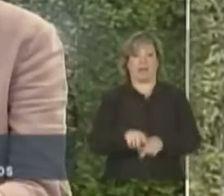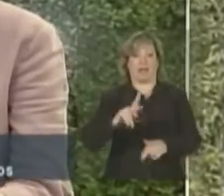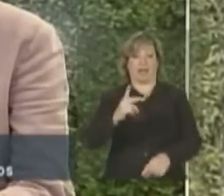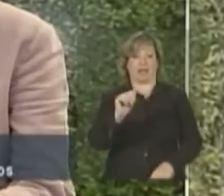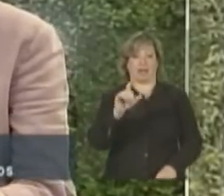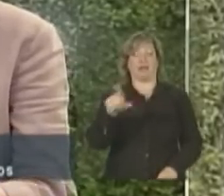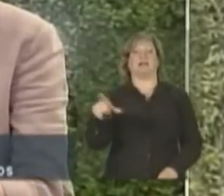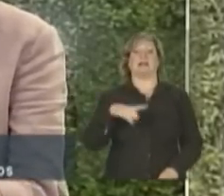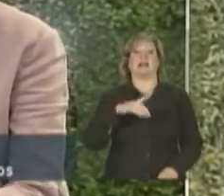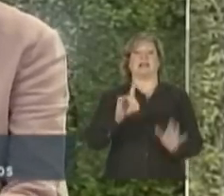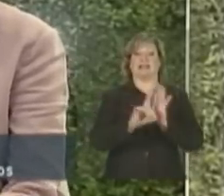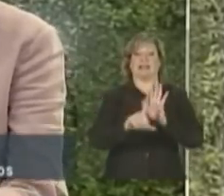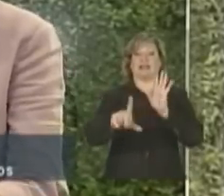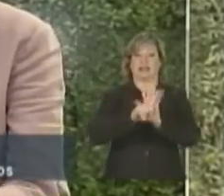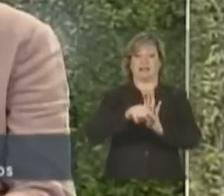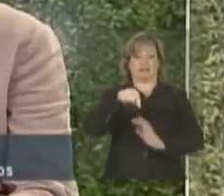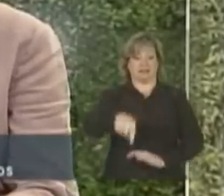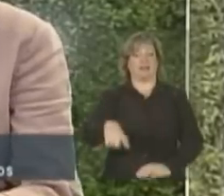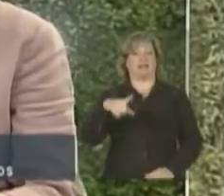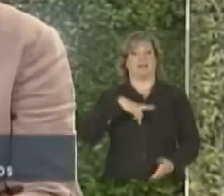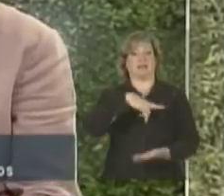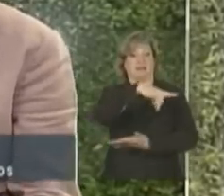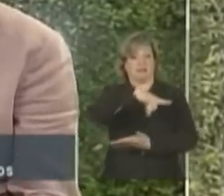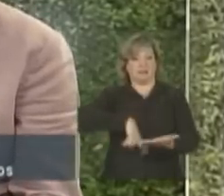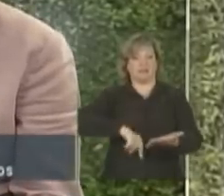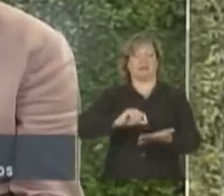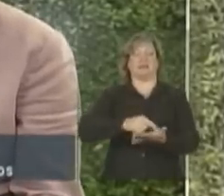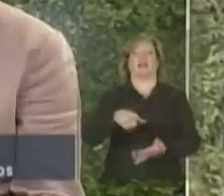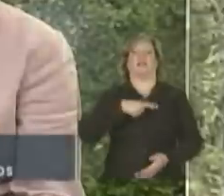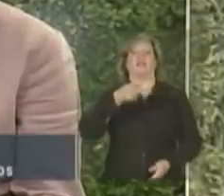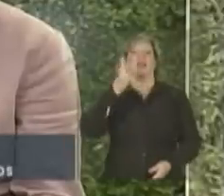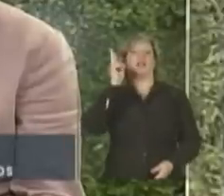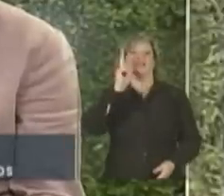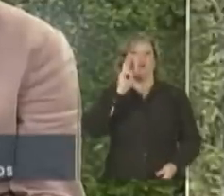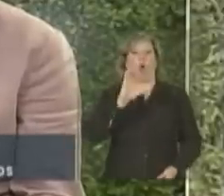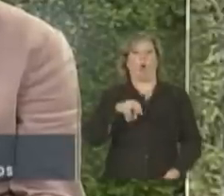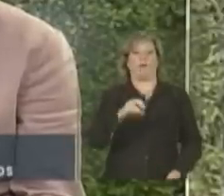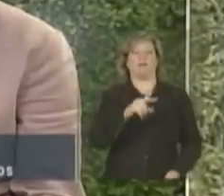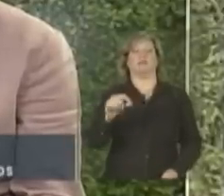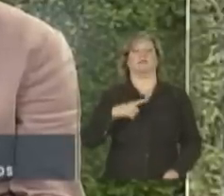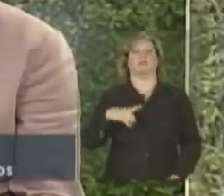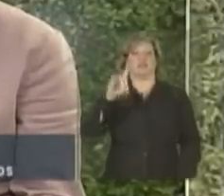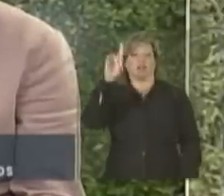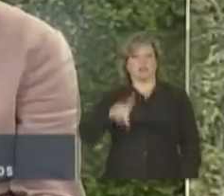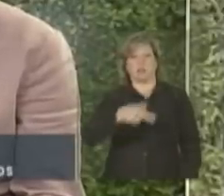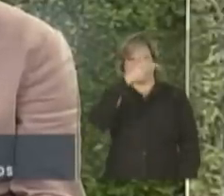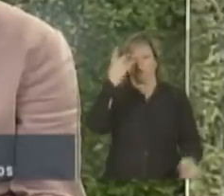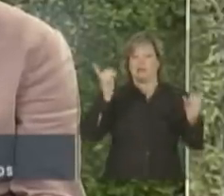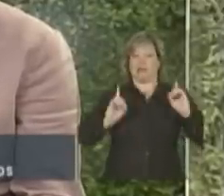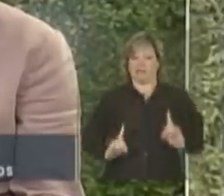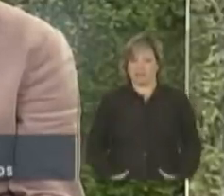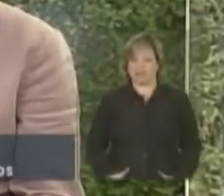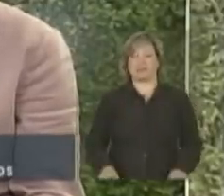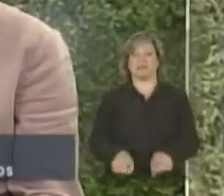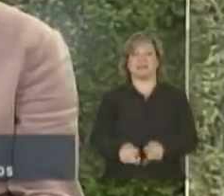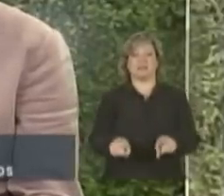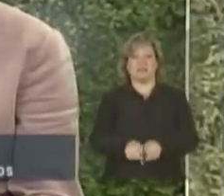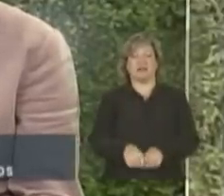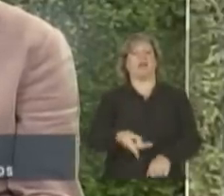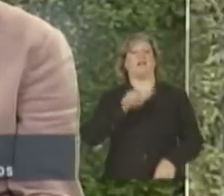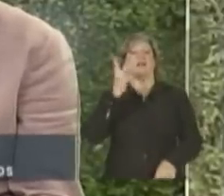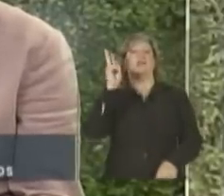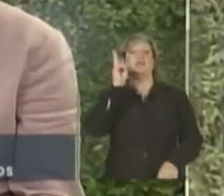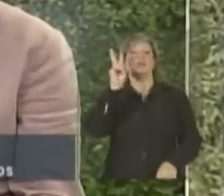aqui instituído, que amplia e assegura os princípios da Convenção dos Direitos da Pessoa com Deficiência. Destaco